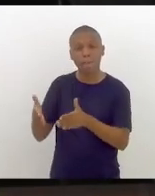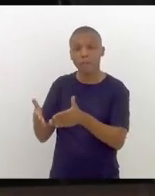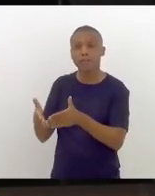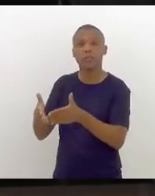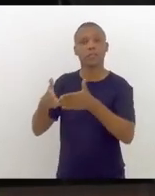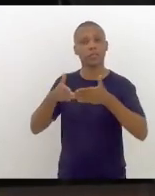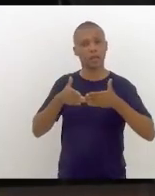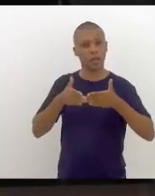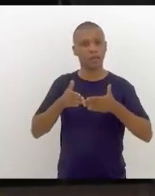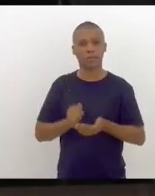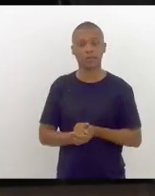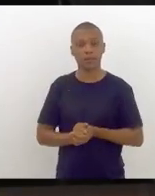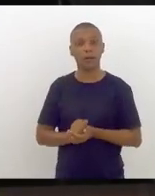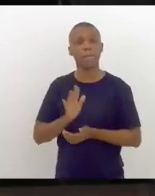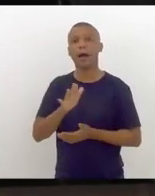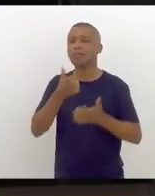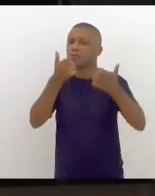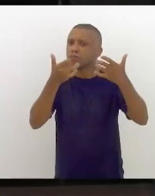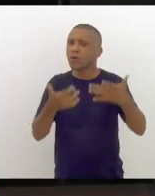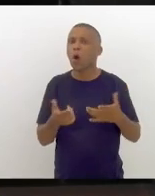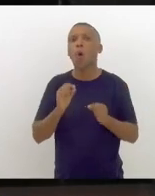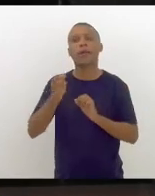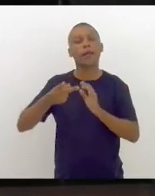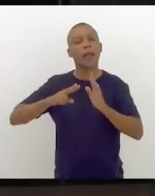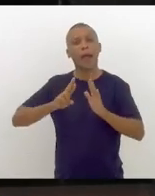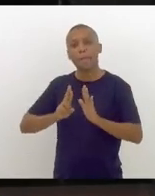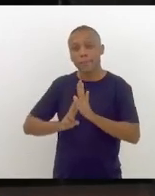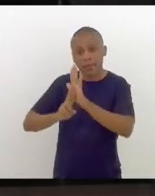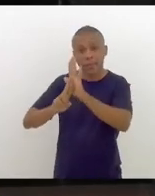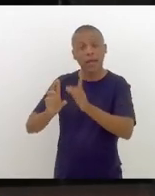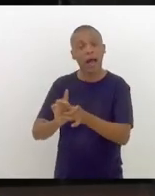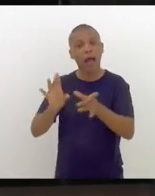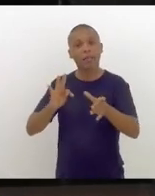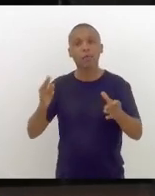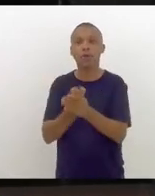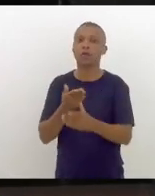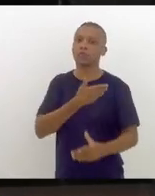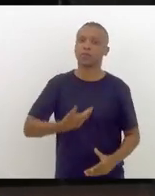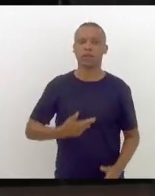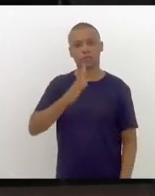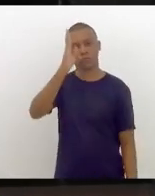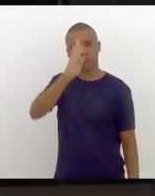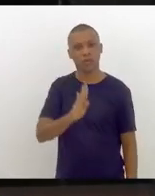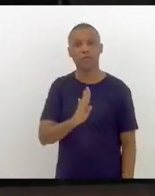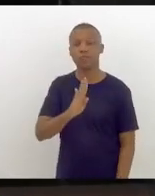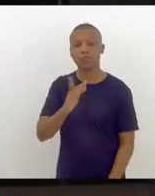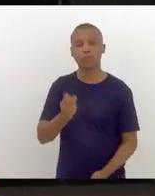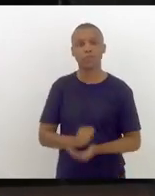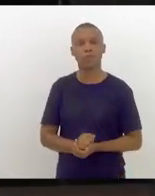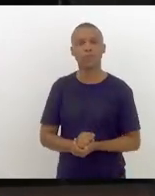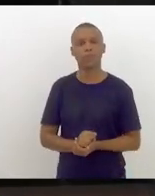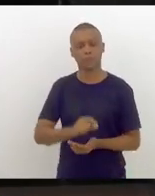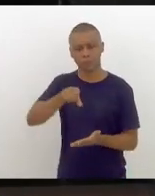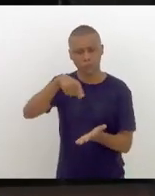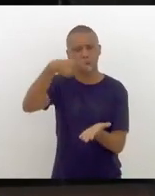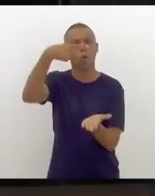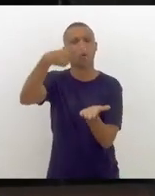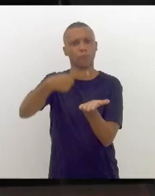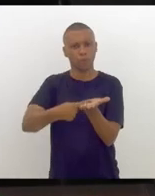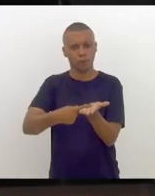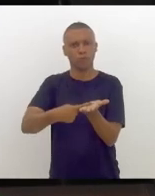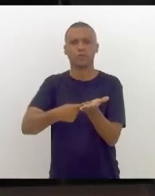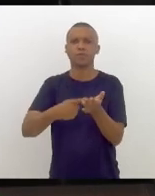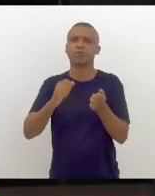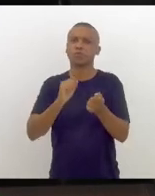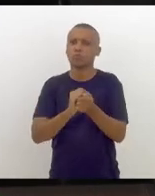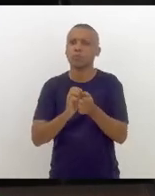o que representa a democracia no estado brasileiro e comprometeu o estado do Rio de Janeiro com a